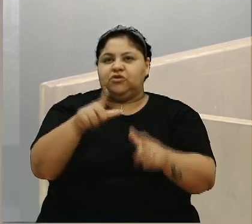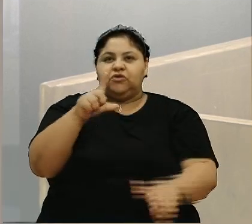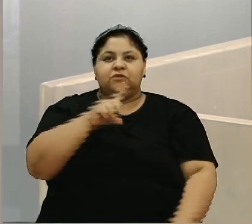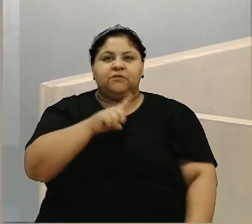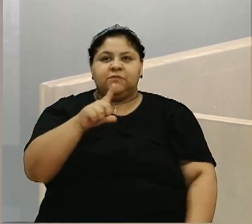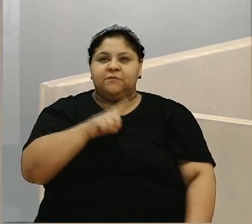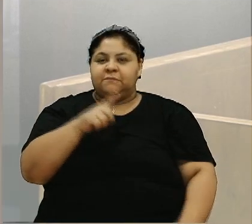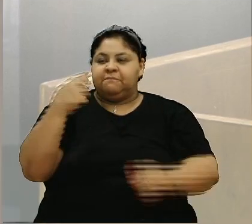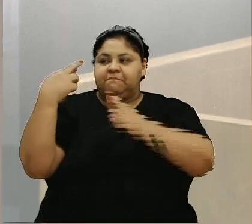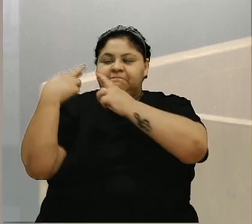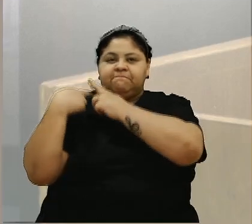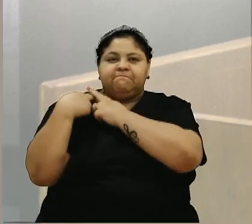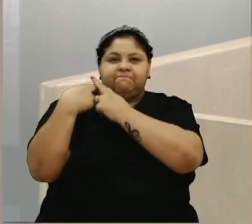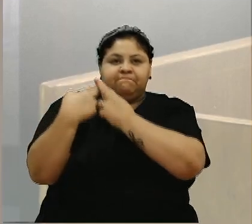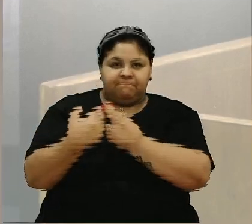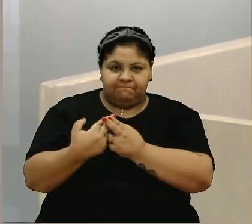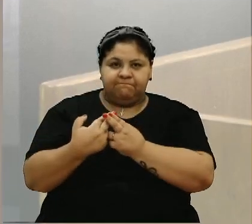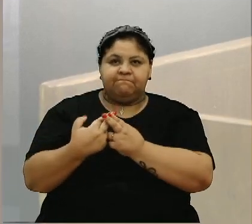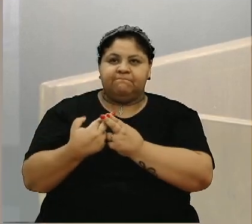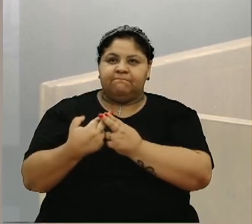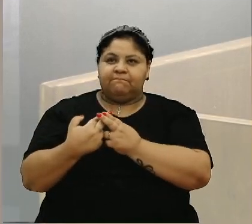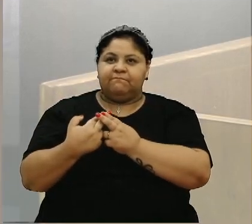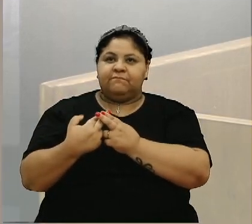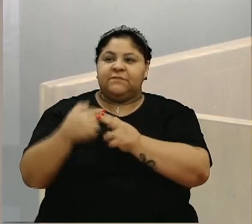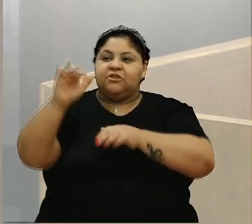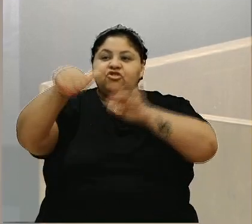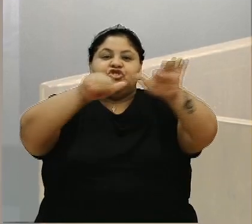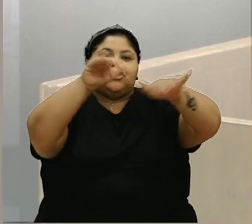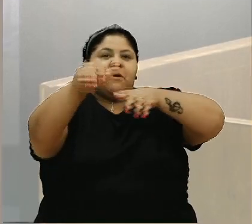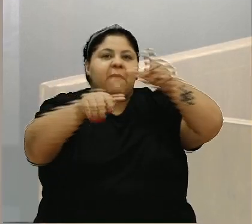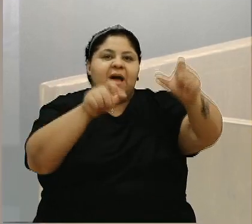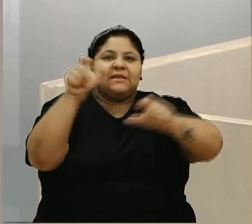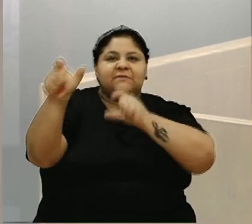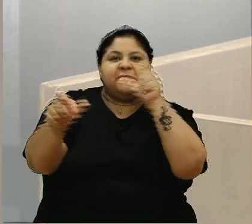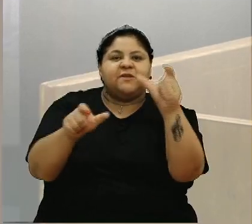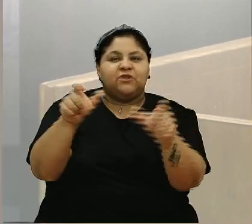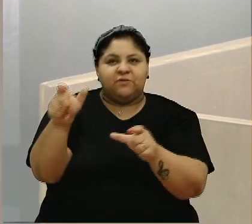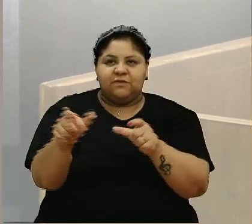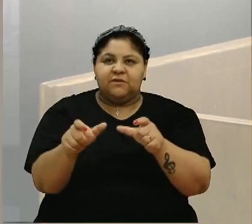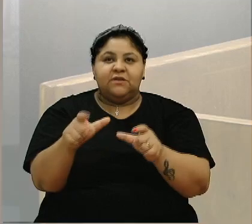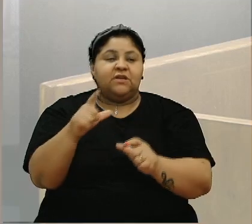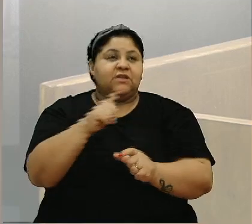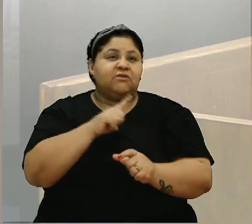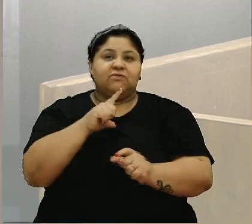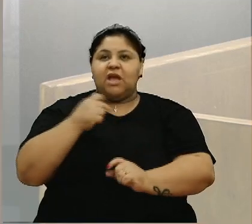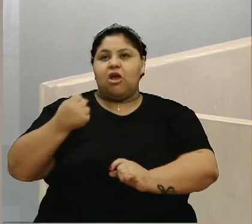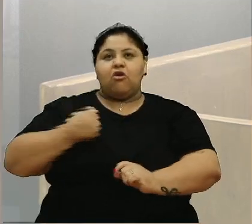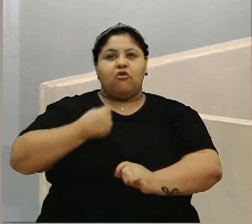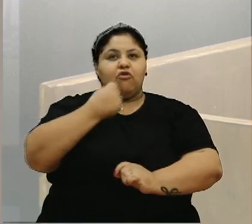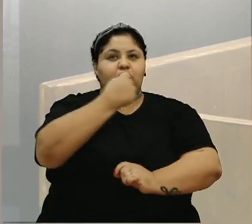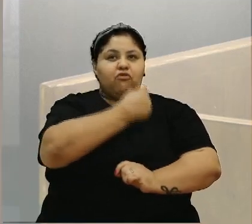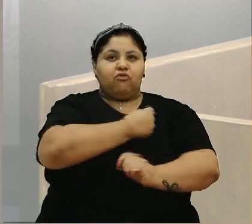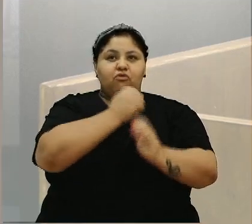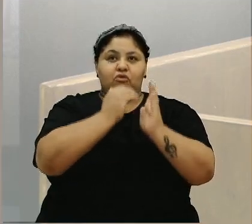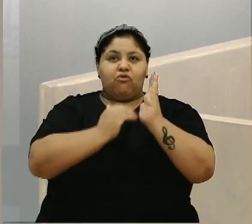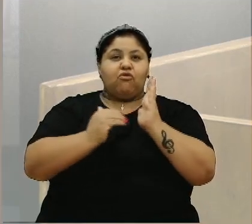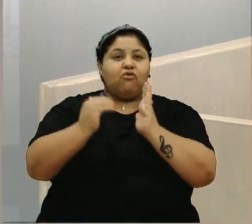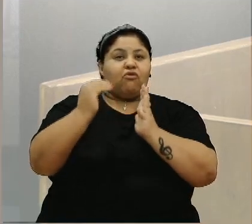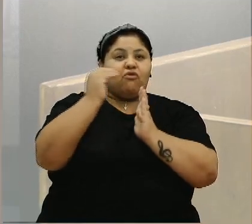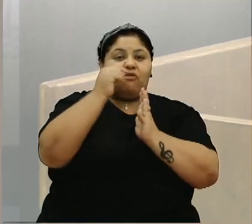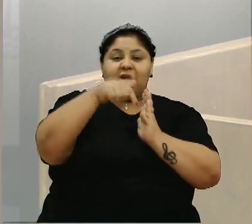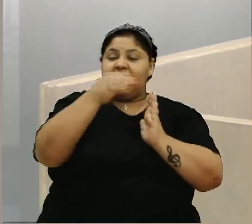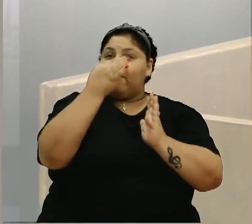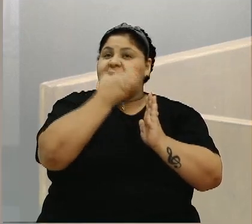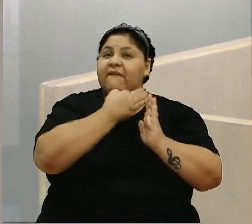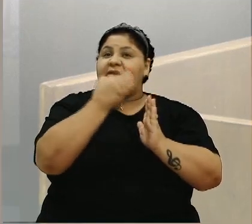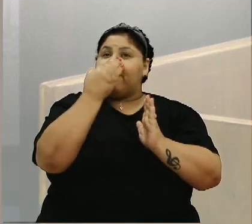grande responsabilidade de chamar a população, né, para que a gente não tenha números tão grandes, números que em Caxias do